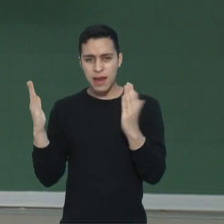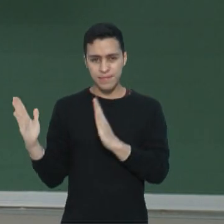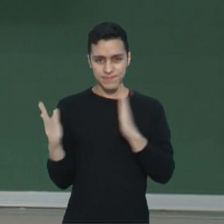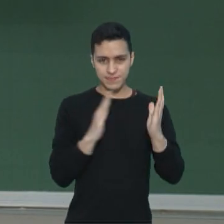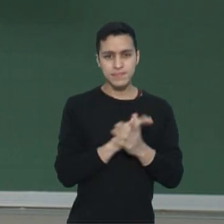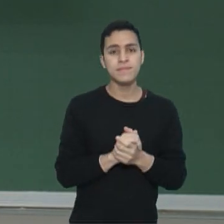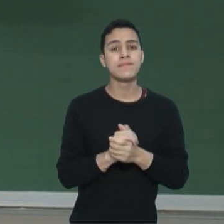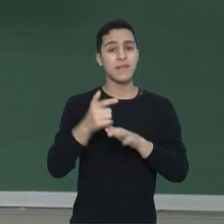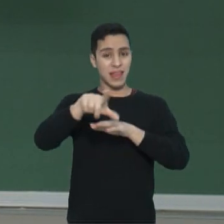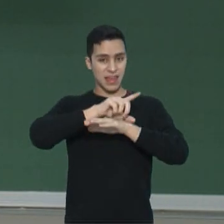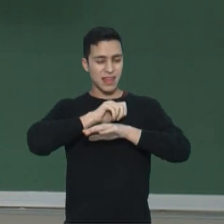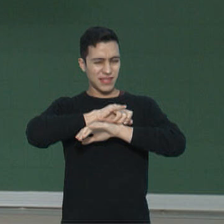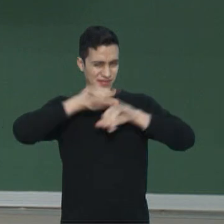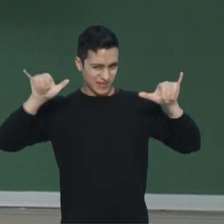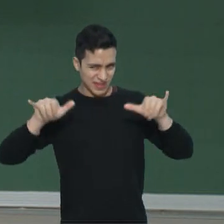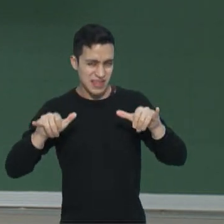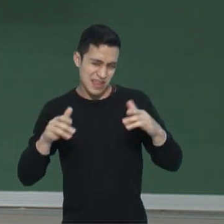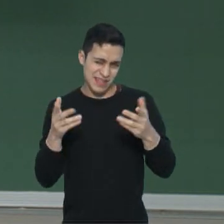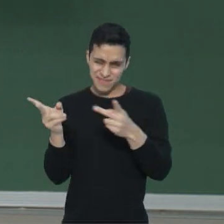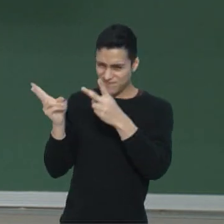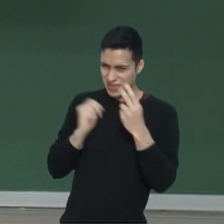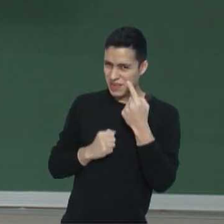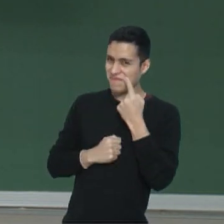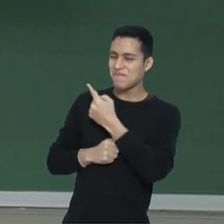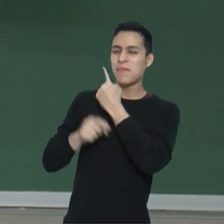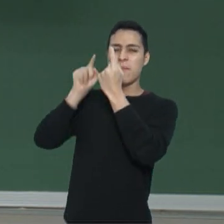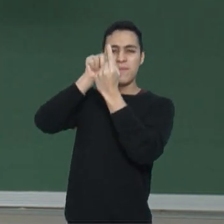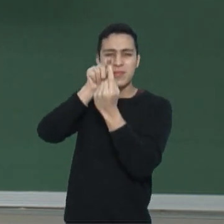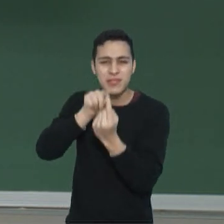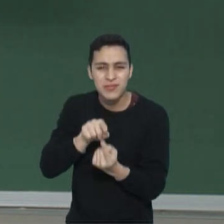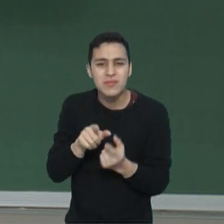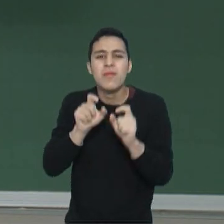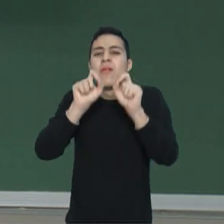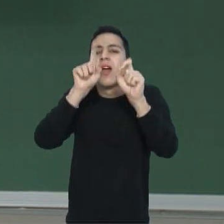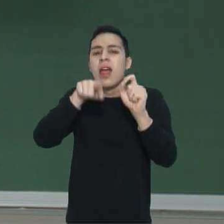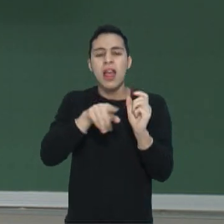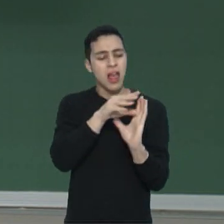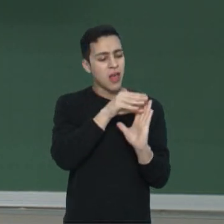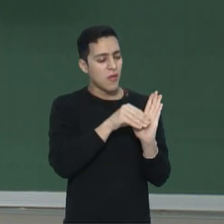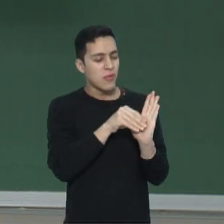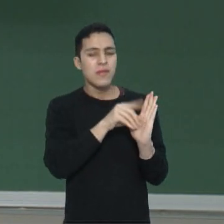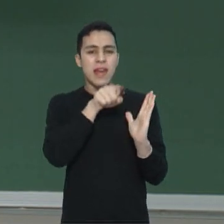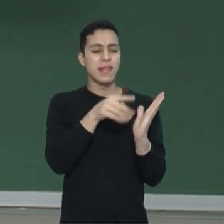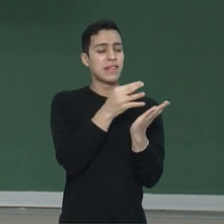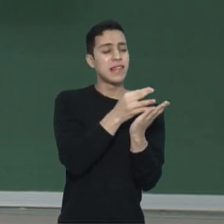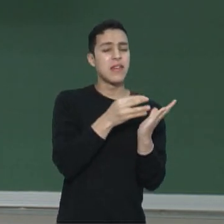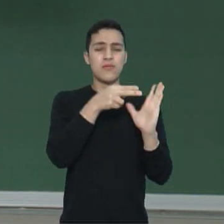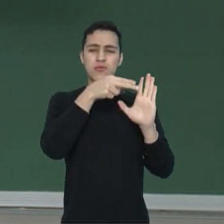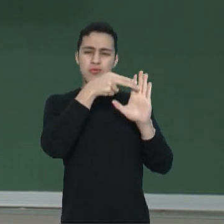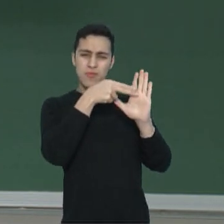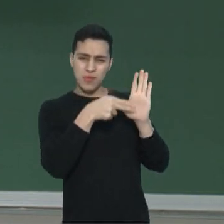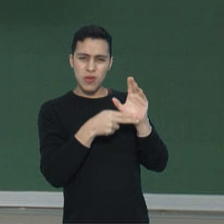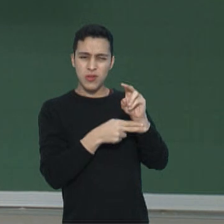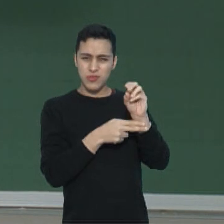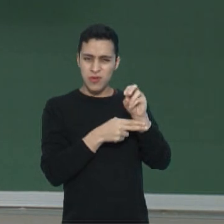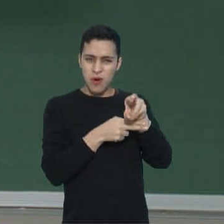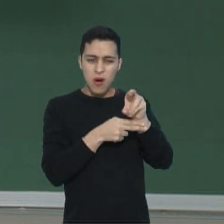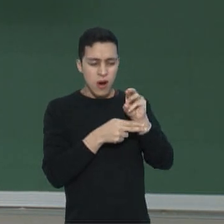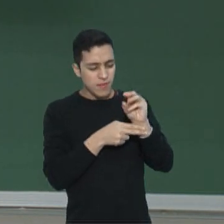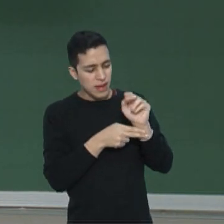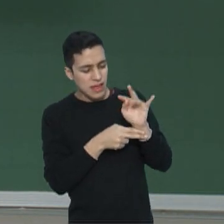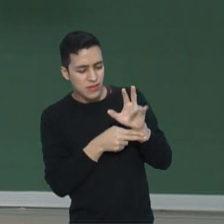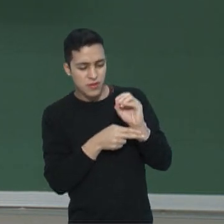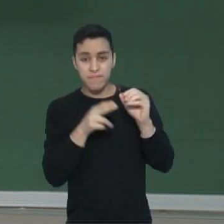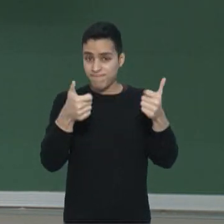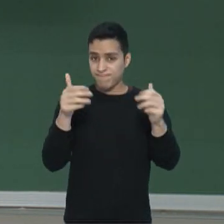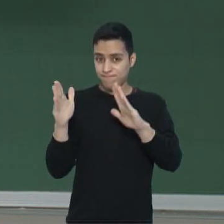já adiantei e você percebeu pelos objetivos, o nosso conteúdo é o texto normativo, certo? E além disso, nós